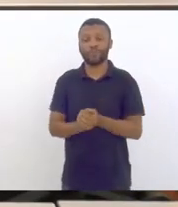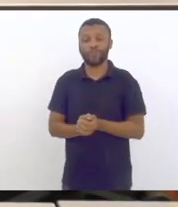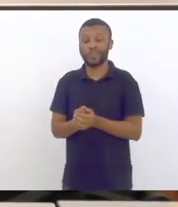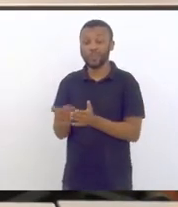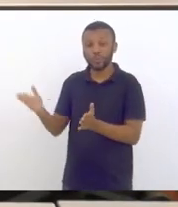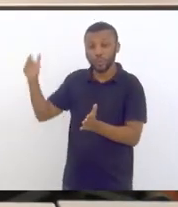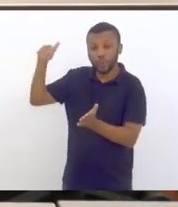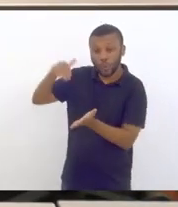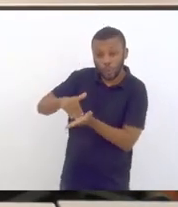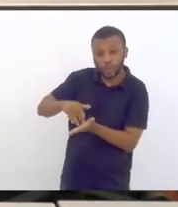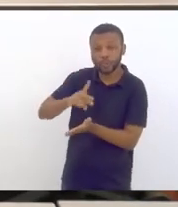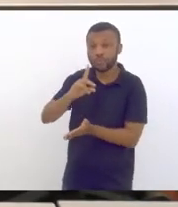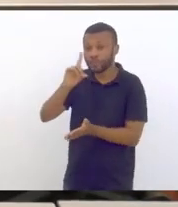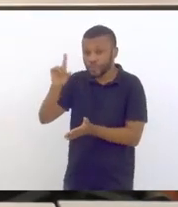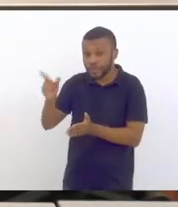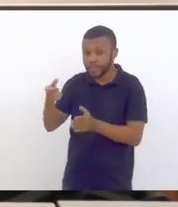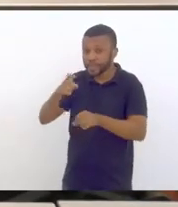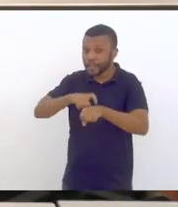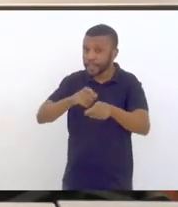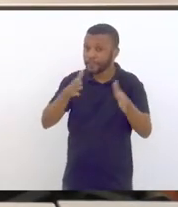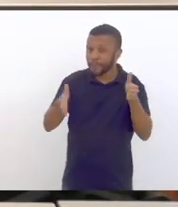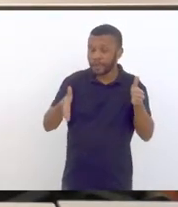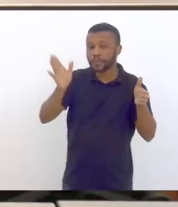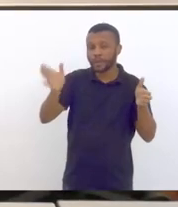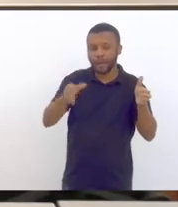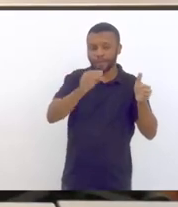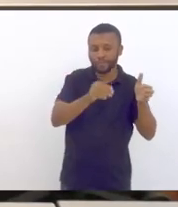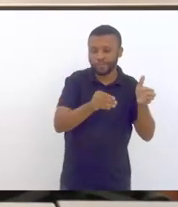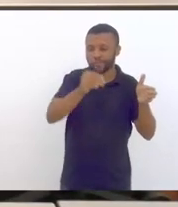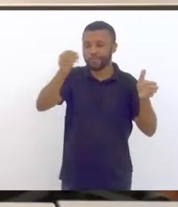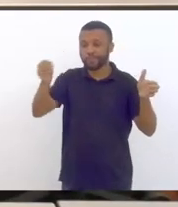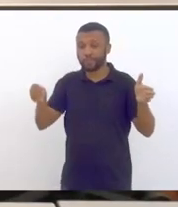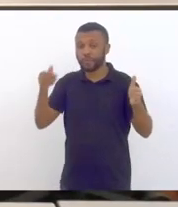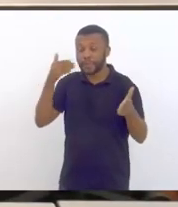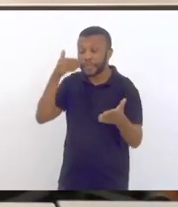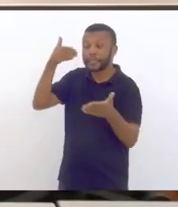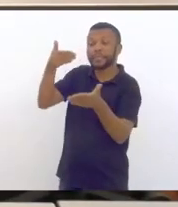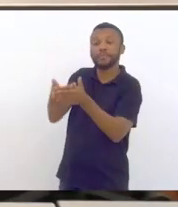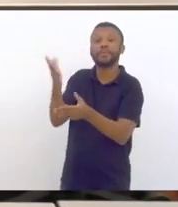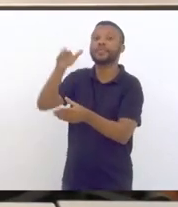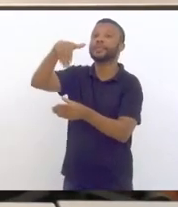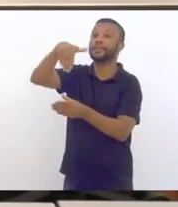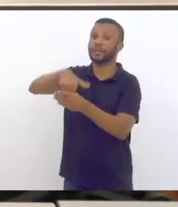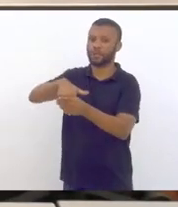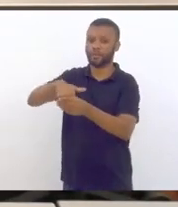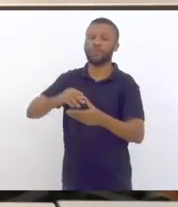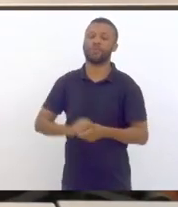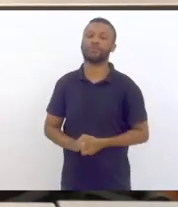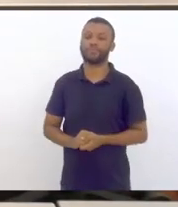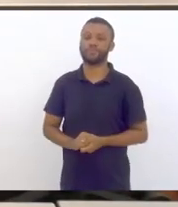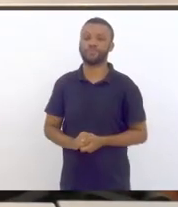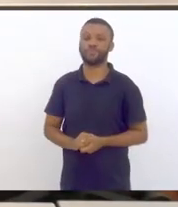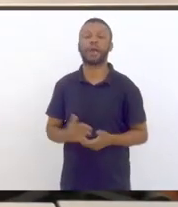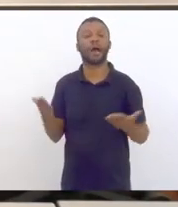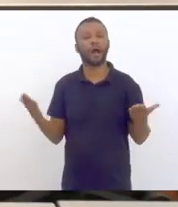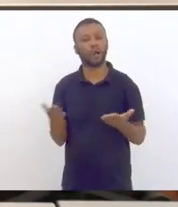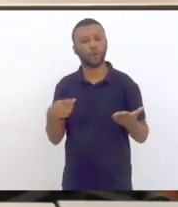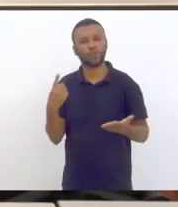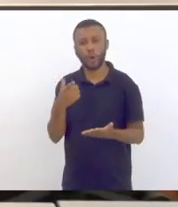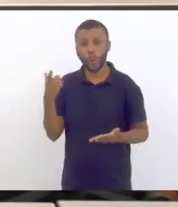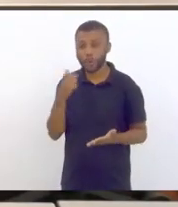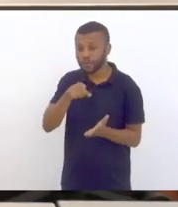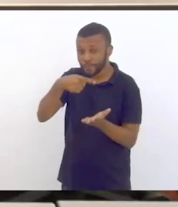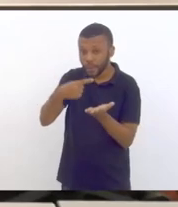dia desse prazo já prorrogado em pleno processo eleitoral a gente conseguiu agora realizar as duas